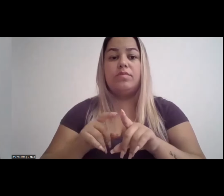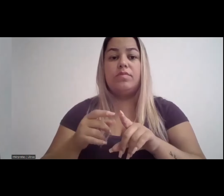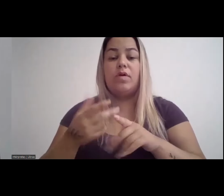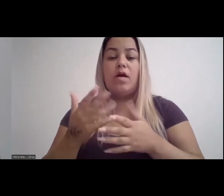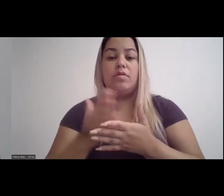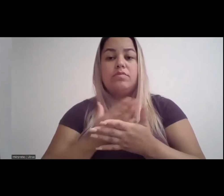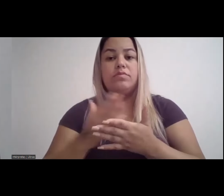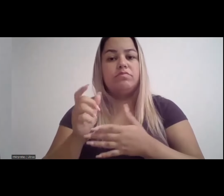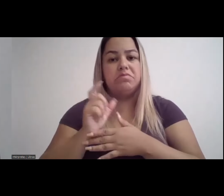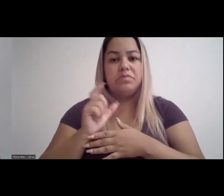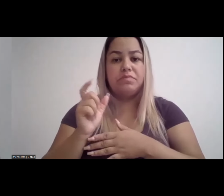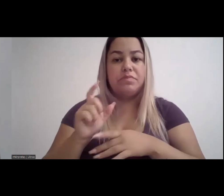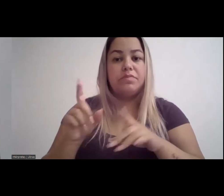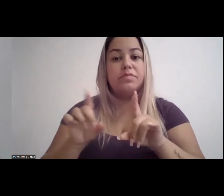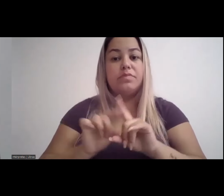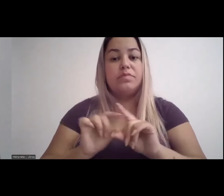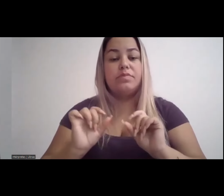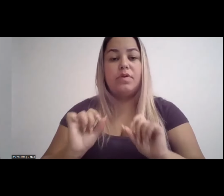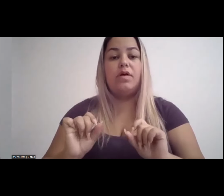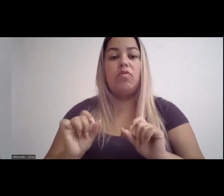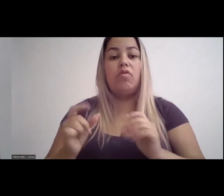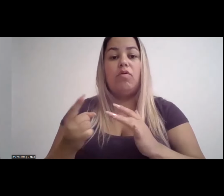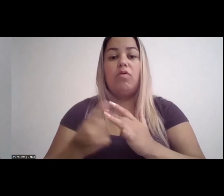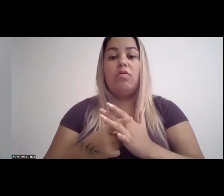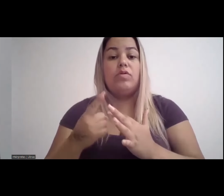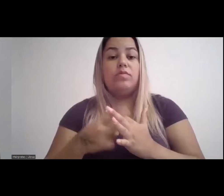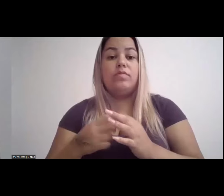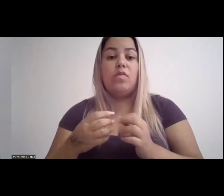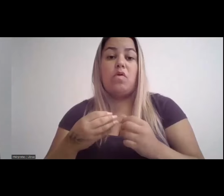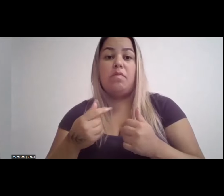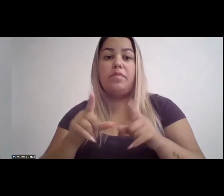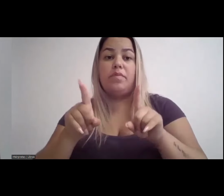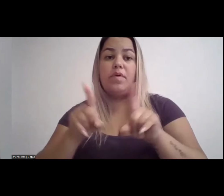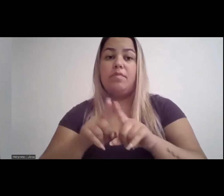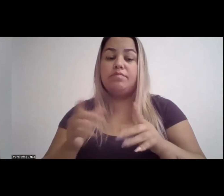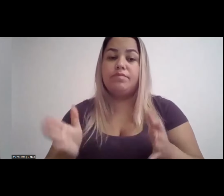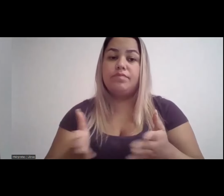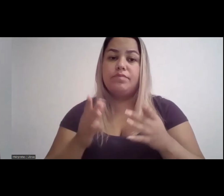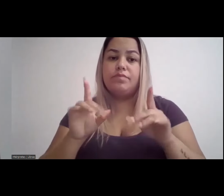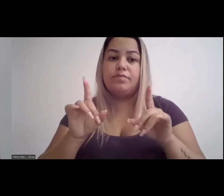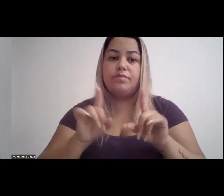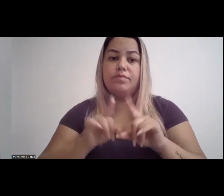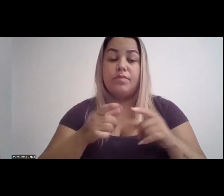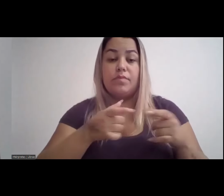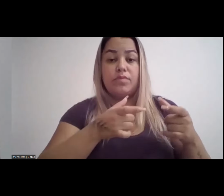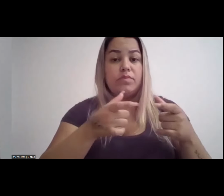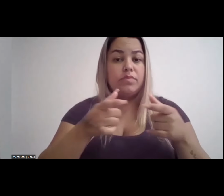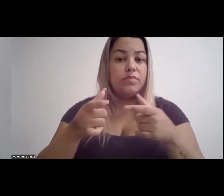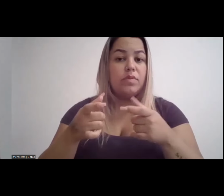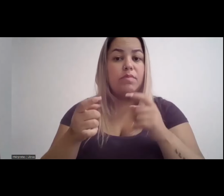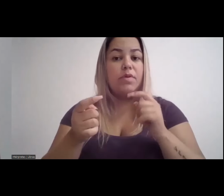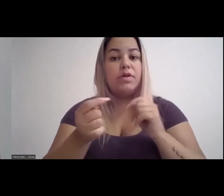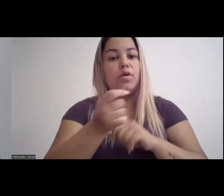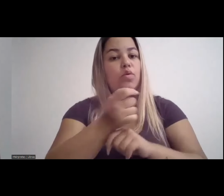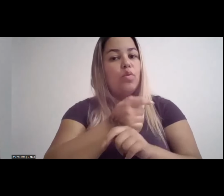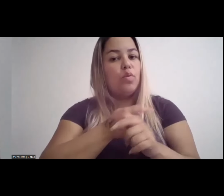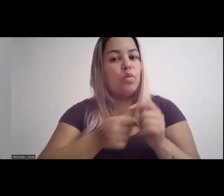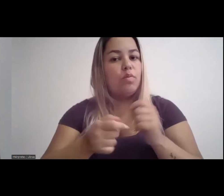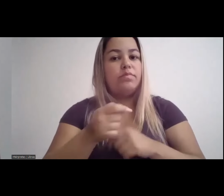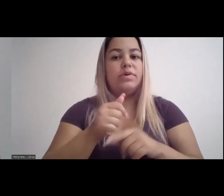interesses, a dinâmica da relação entre eles, pode ser uma boa aposta para promover esse desenvolvimento local a partir da economia criativa.